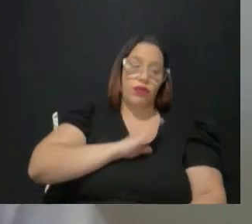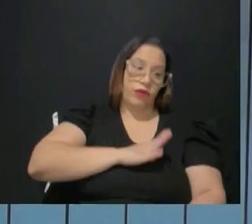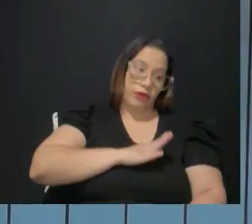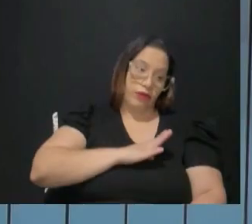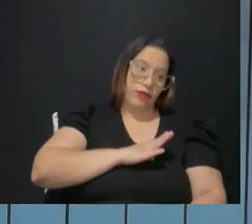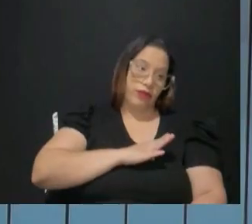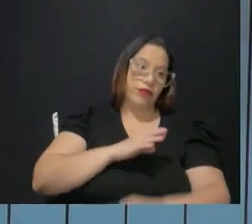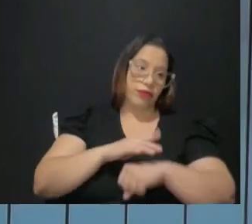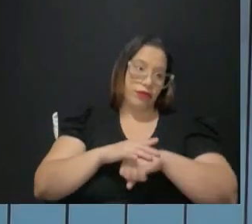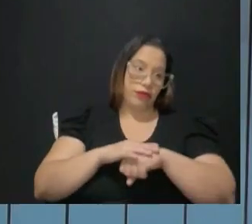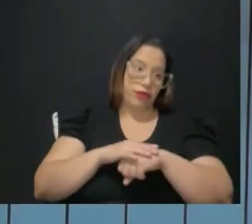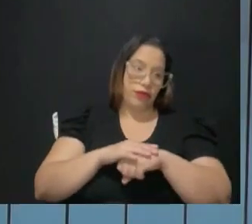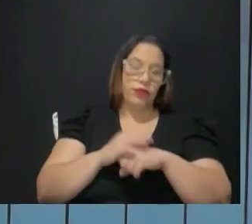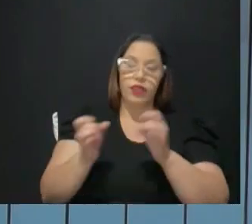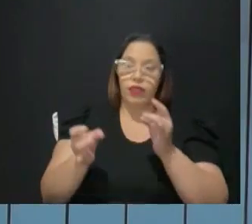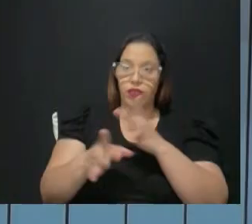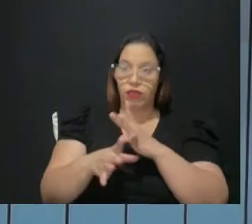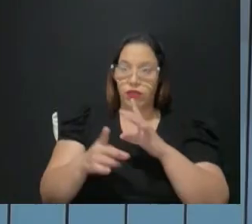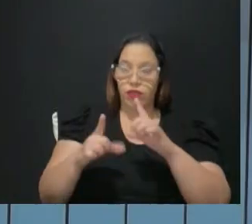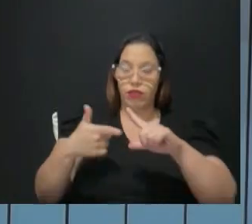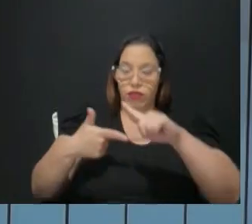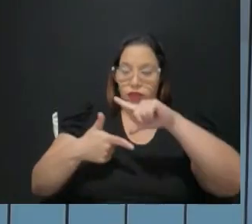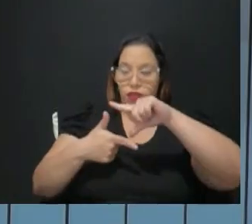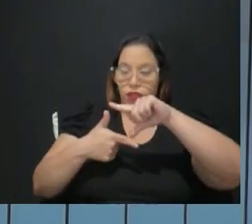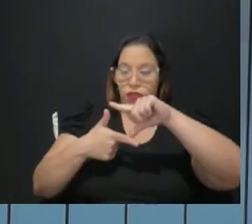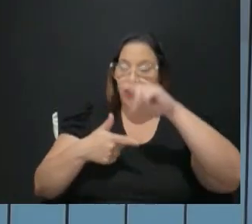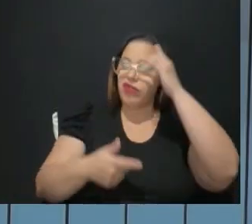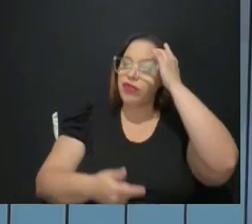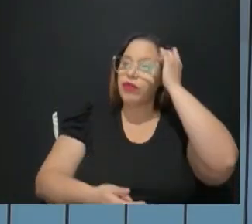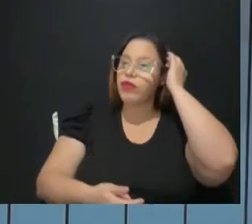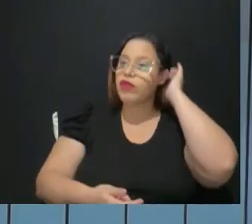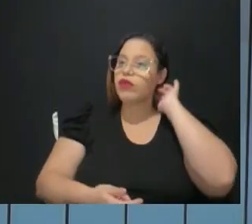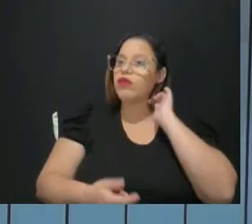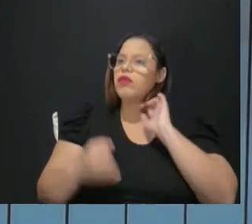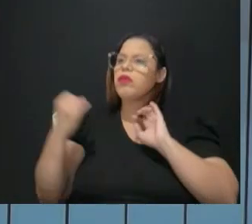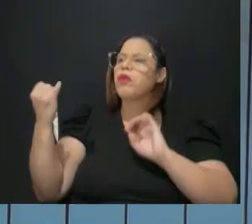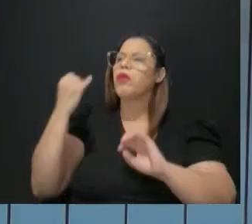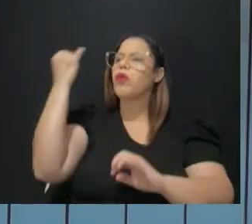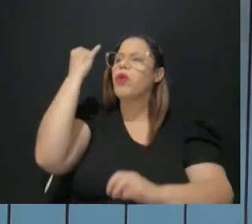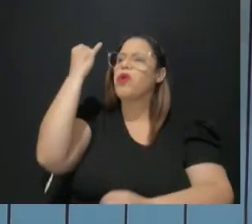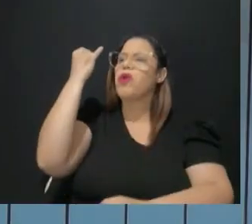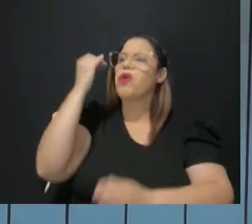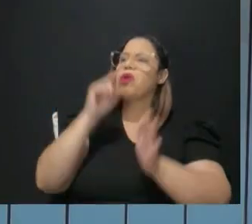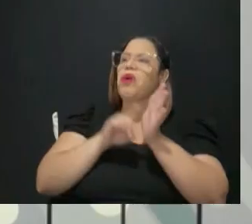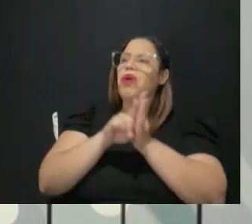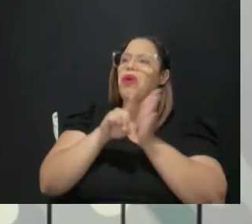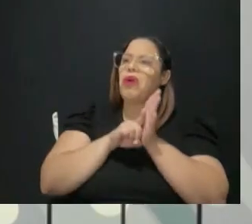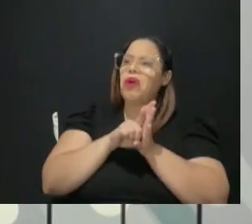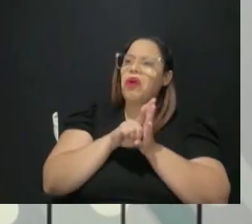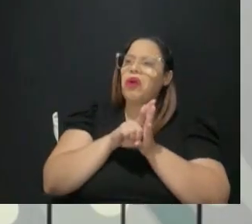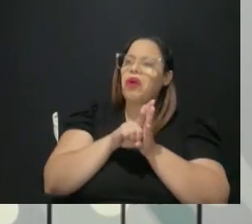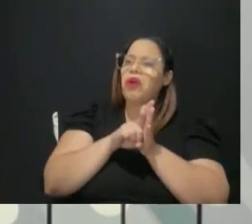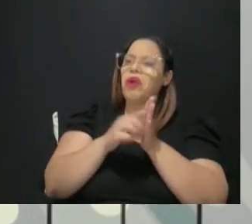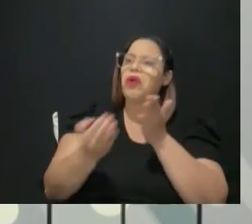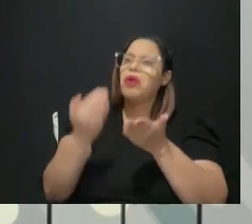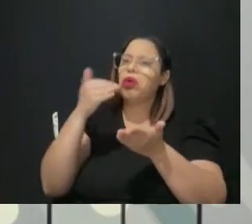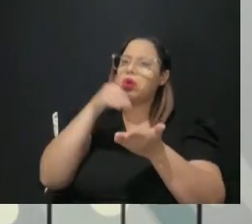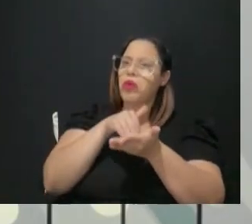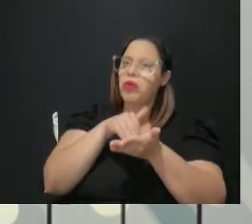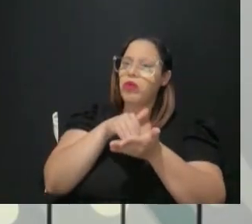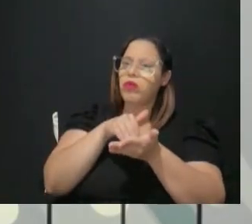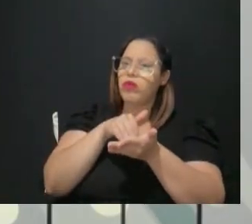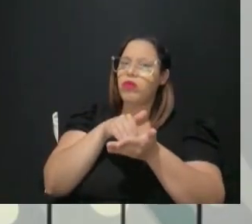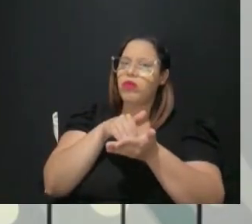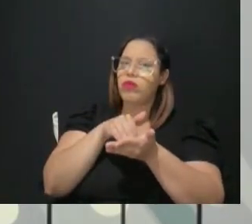cardiovasculares. Doutor, para a gente encerrar aqui o nosso quadro, né, qual que é a importância desses estudos, né, que trazem